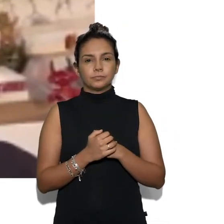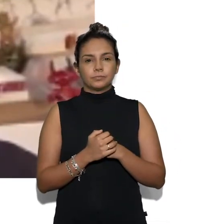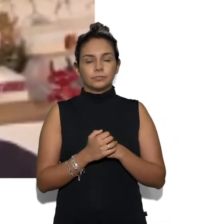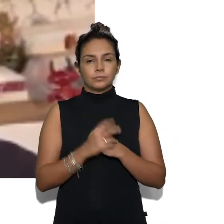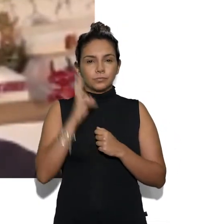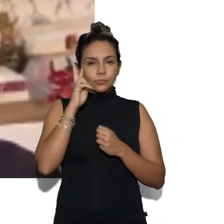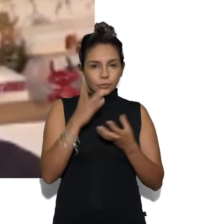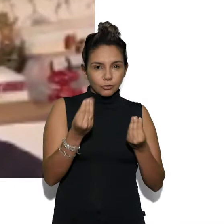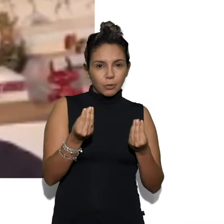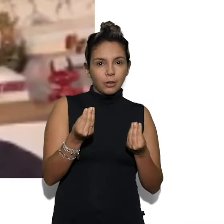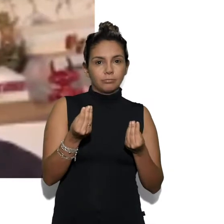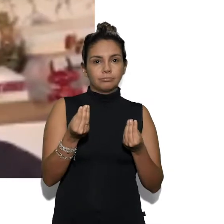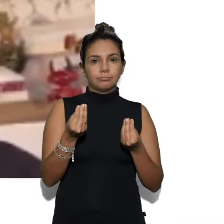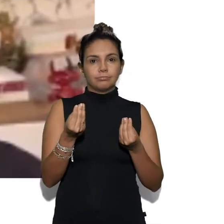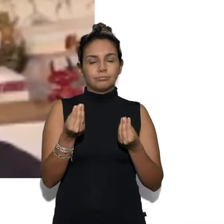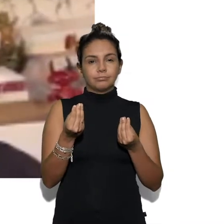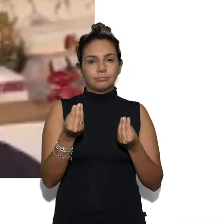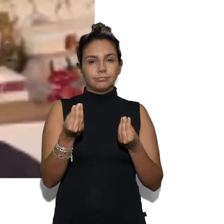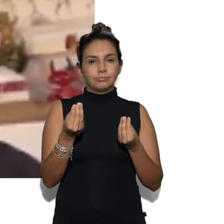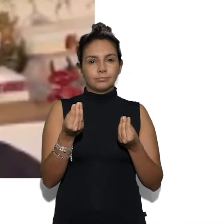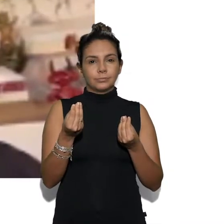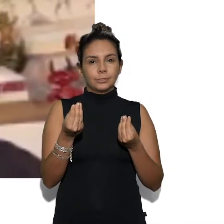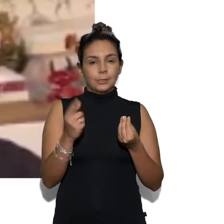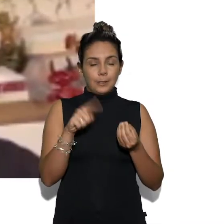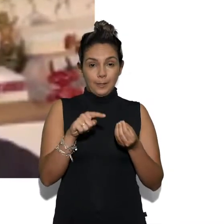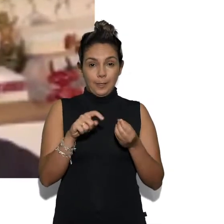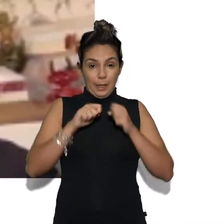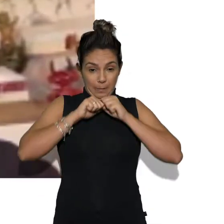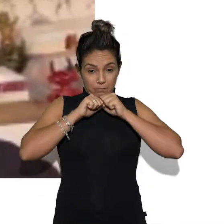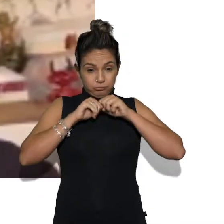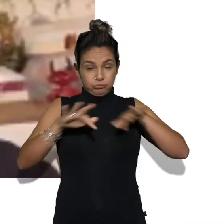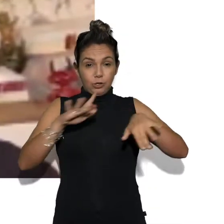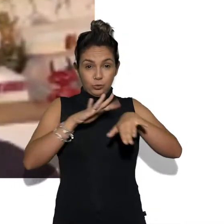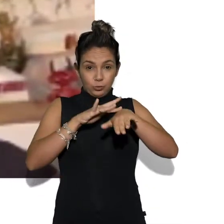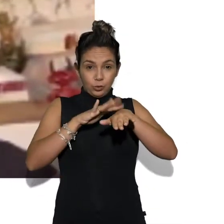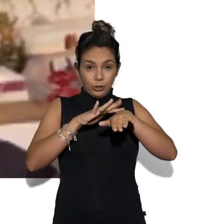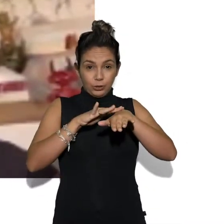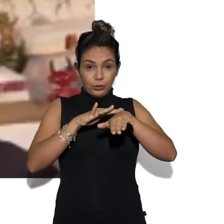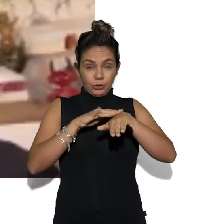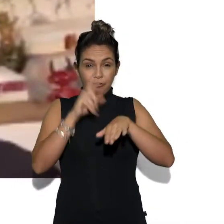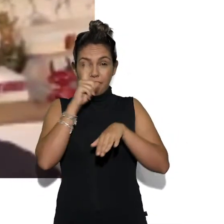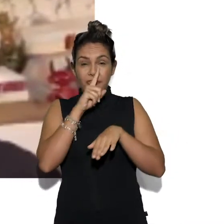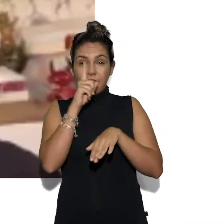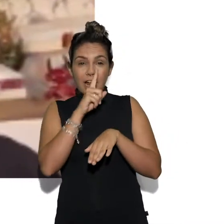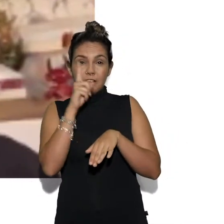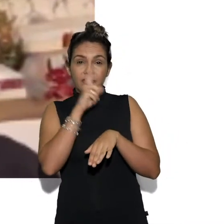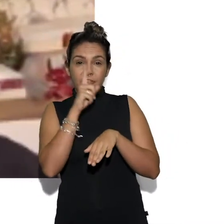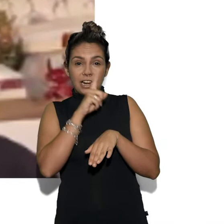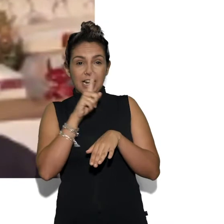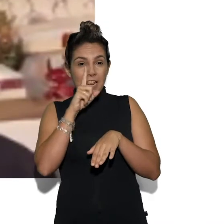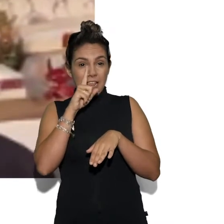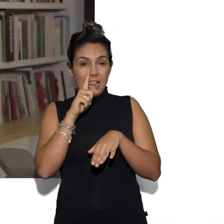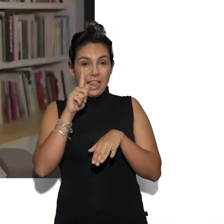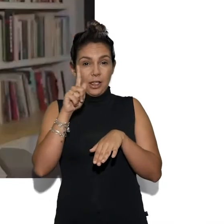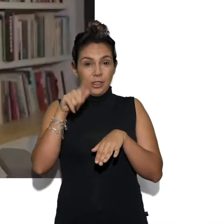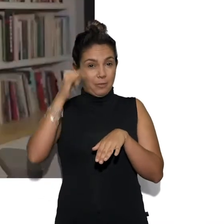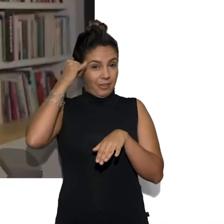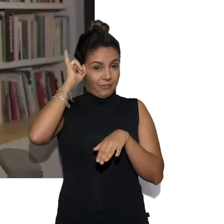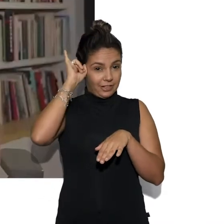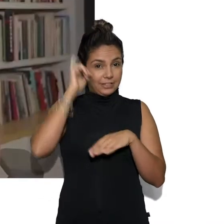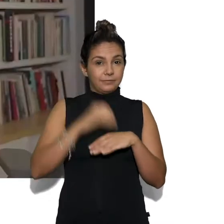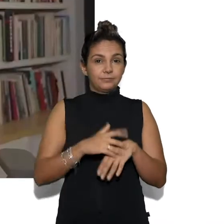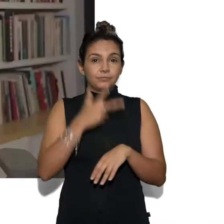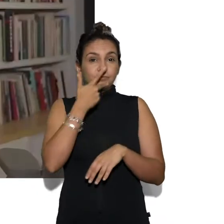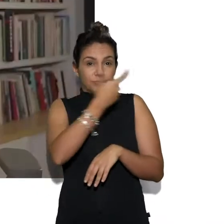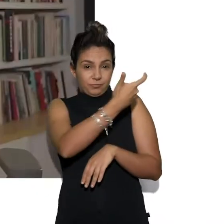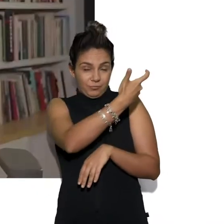ver com uma falha moral. Esta pandemia também é uma pandemia que vem de uma falha gravemente moral. As